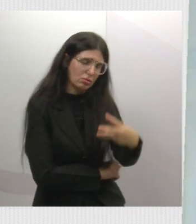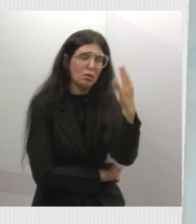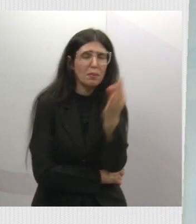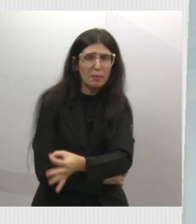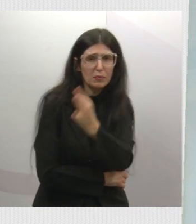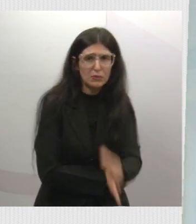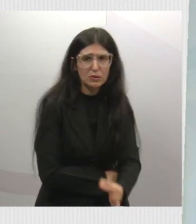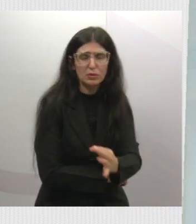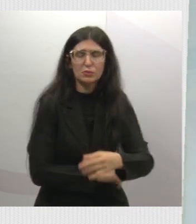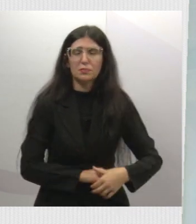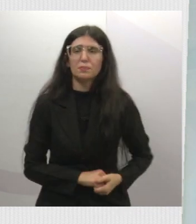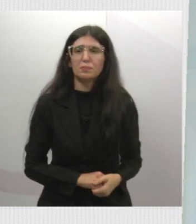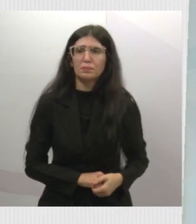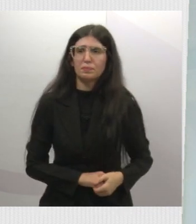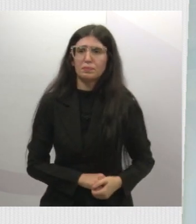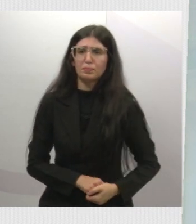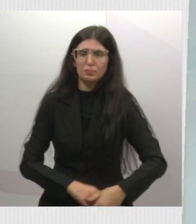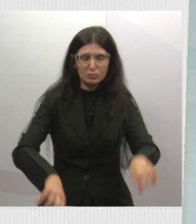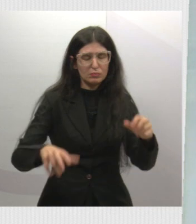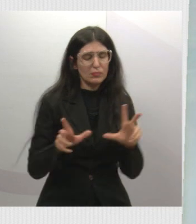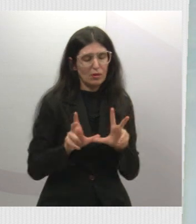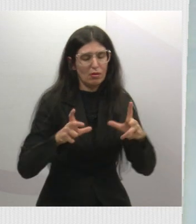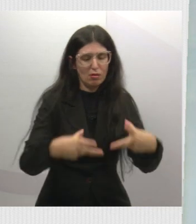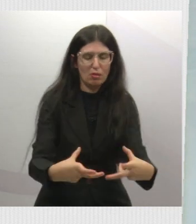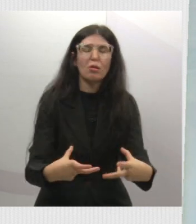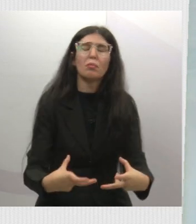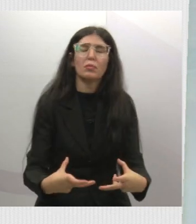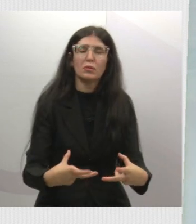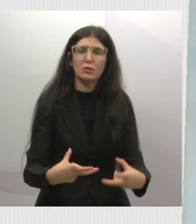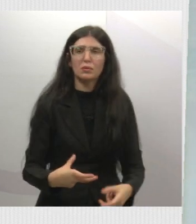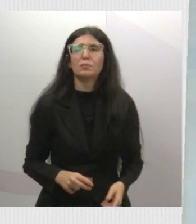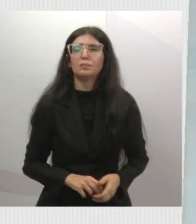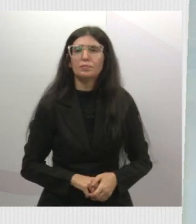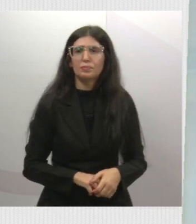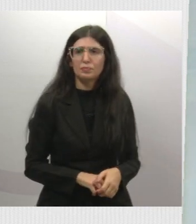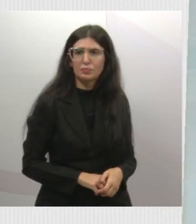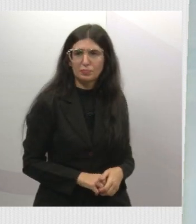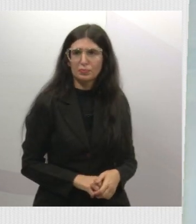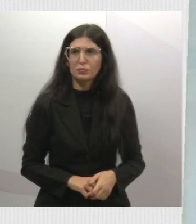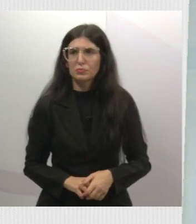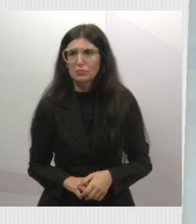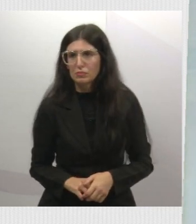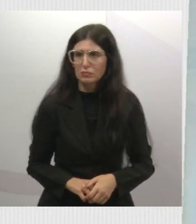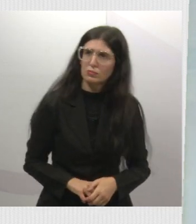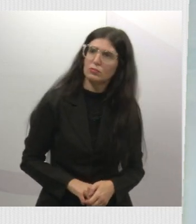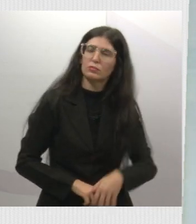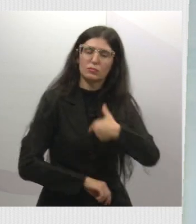23,83%. A Câmara Legislativa, meta orçada para 2020,